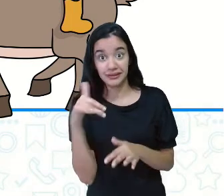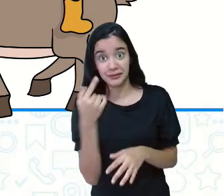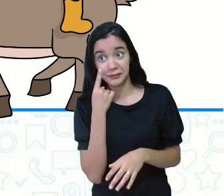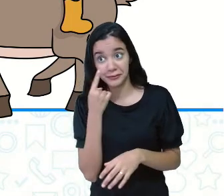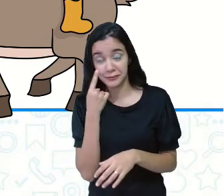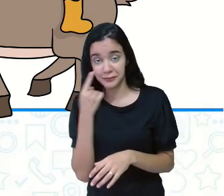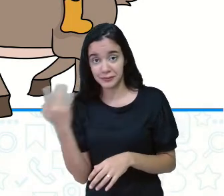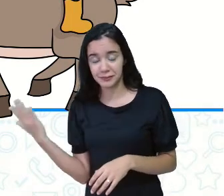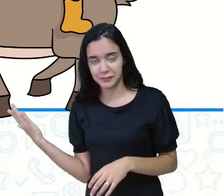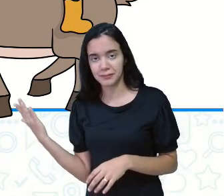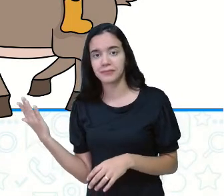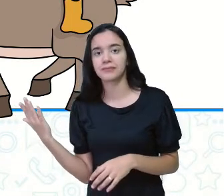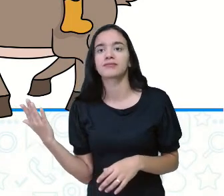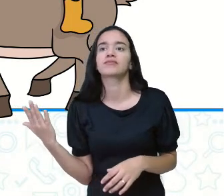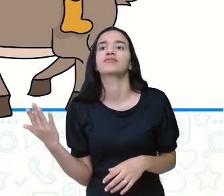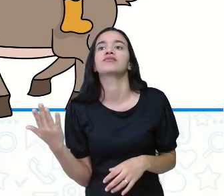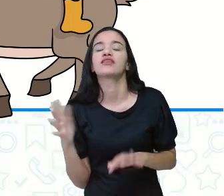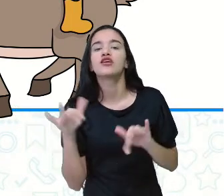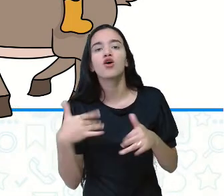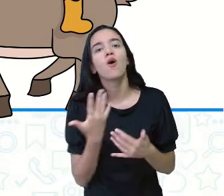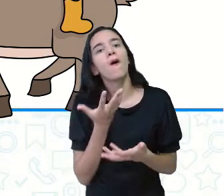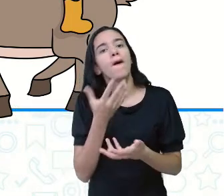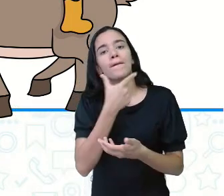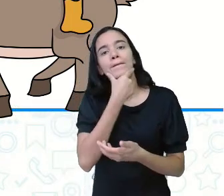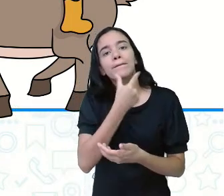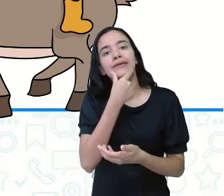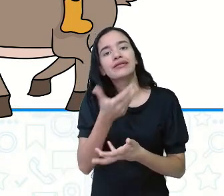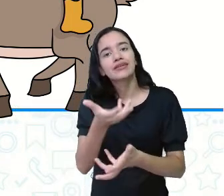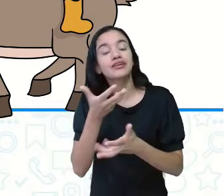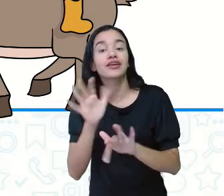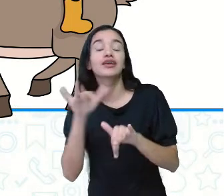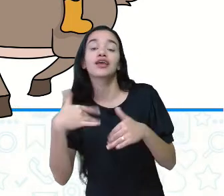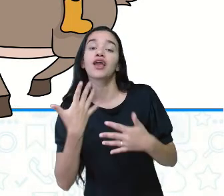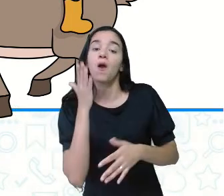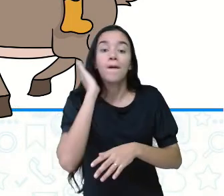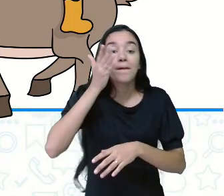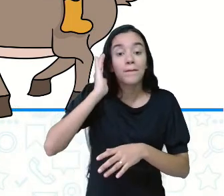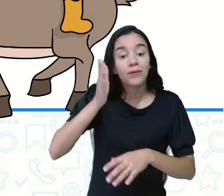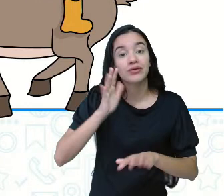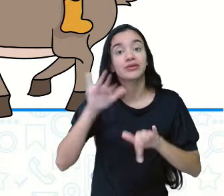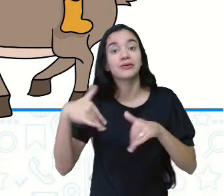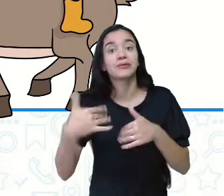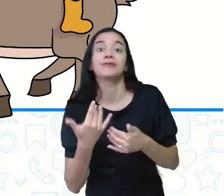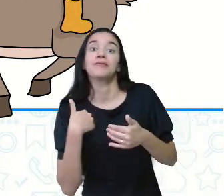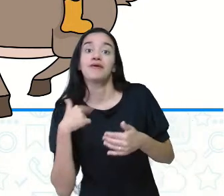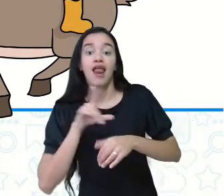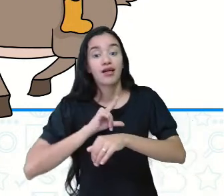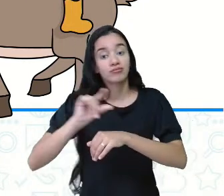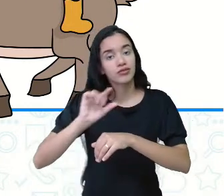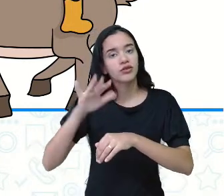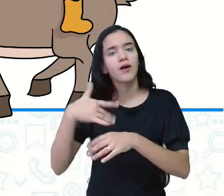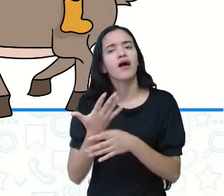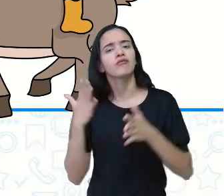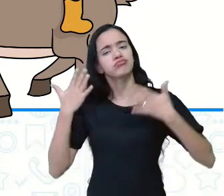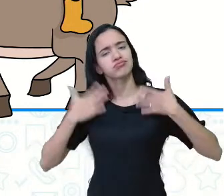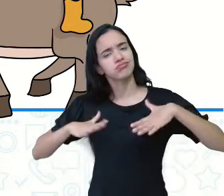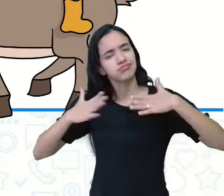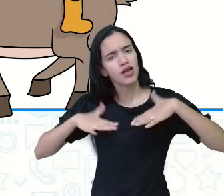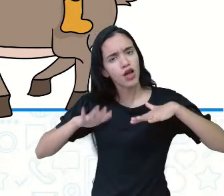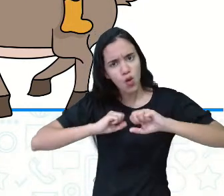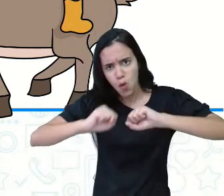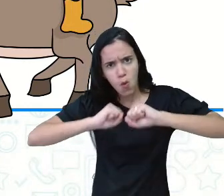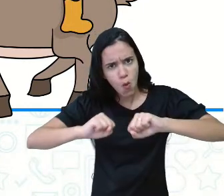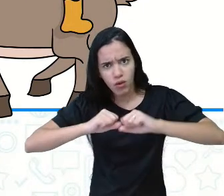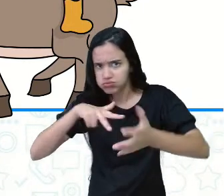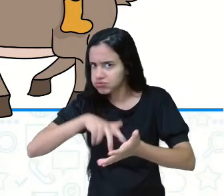aí. O menino quer um burrinho para passear. Um burrinho manso, que não corra